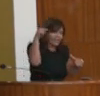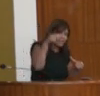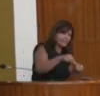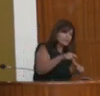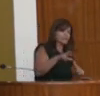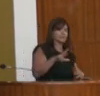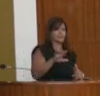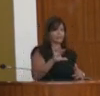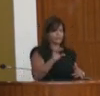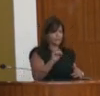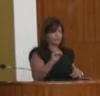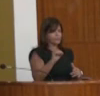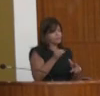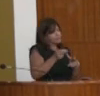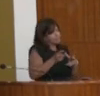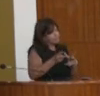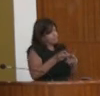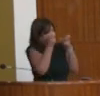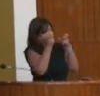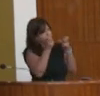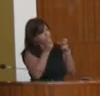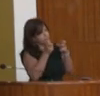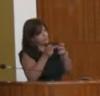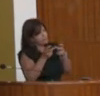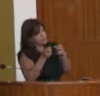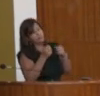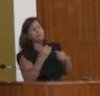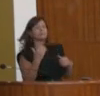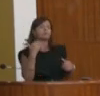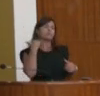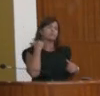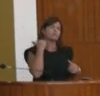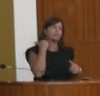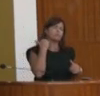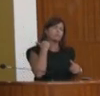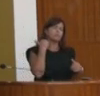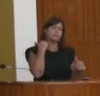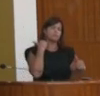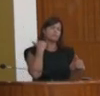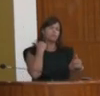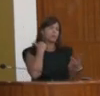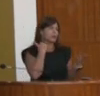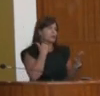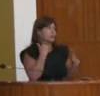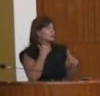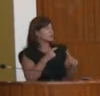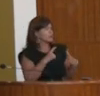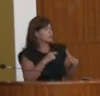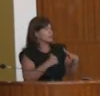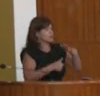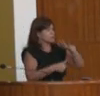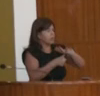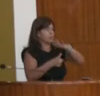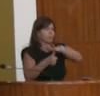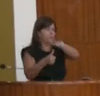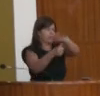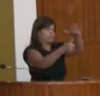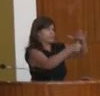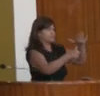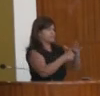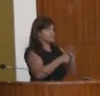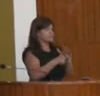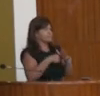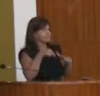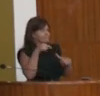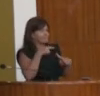Janeiro. Então, por exemplo, um banco que tem um monte de filial aqui no Estado do Rio de Janeiro, mas a sede em São